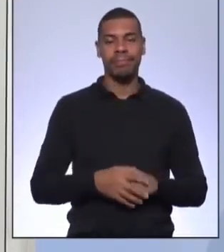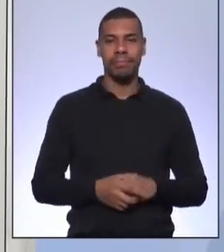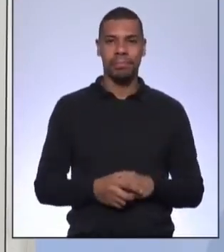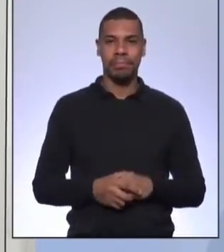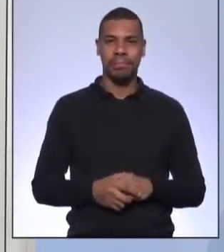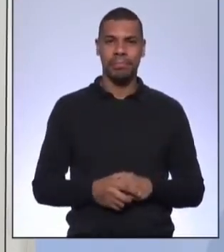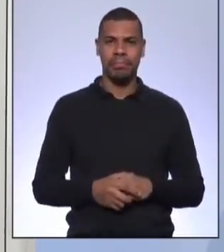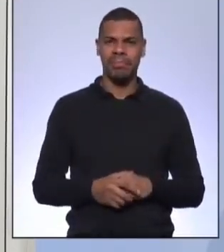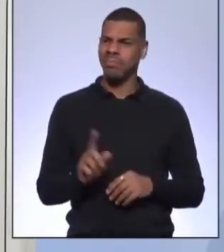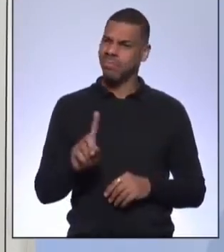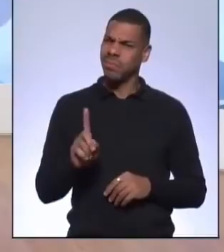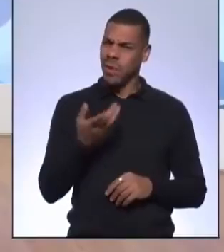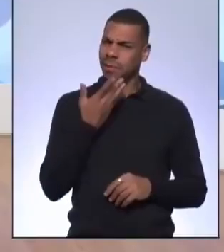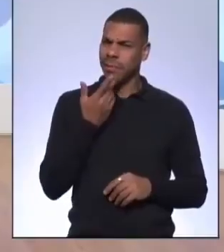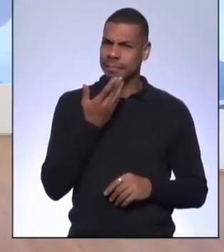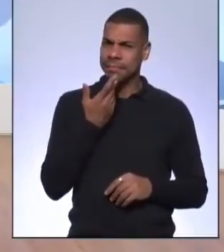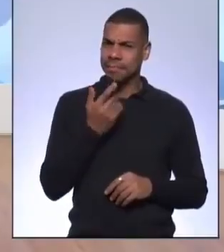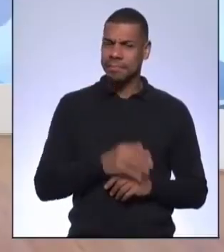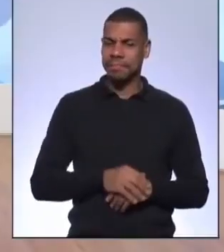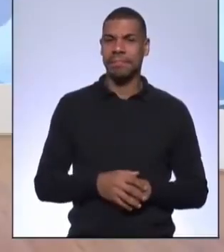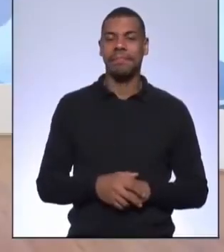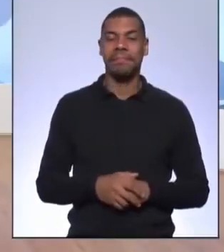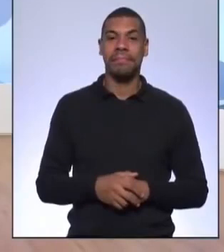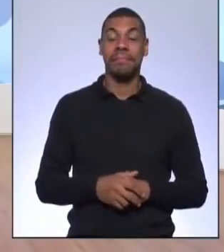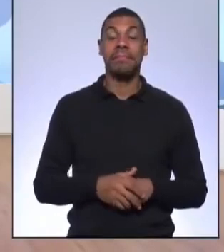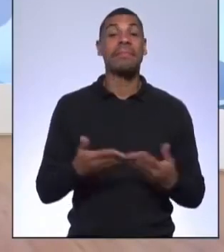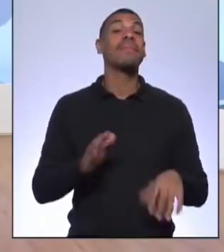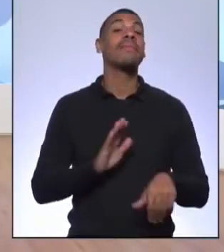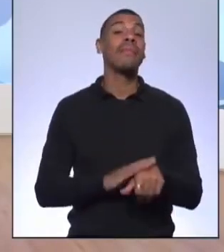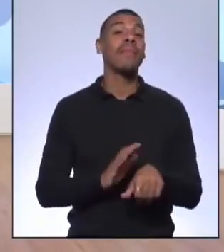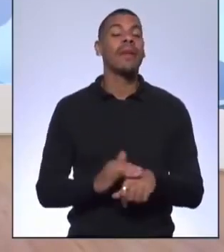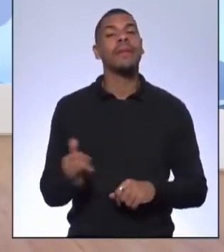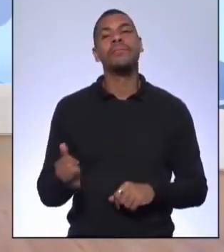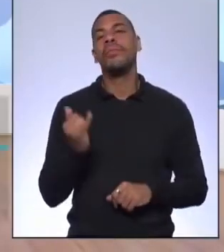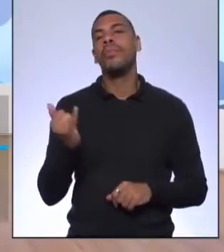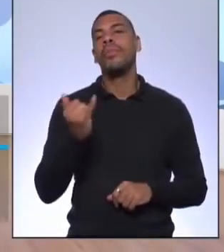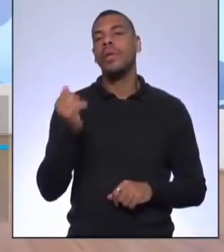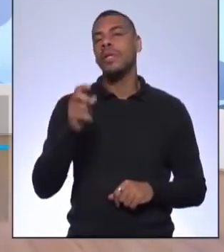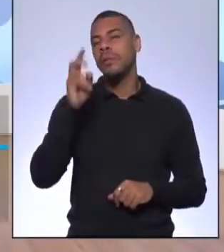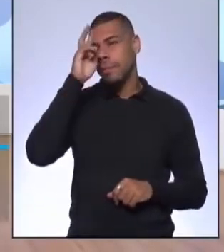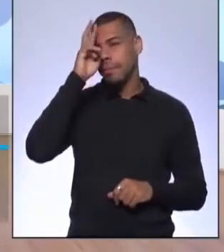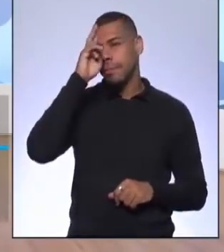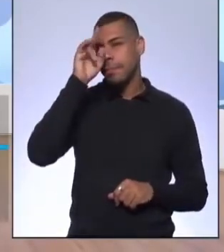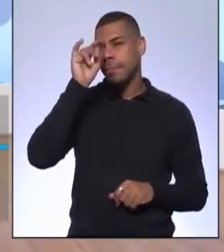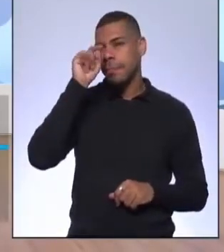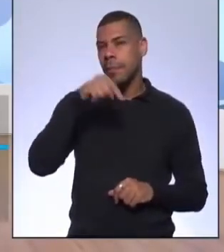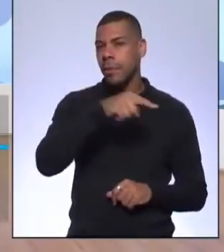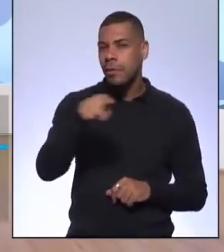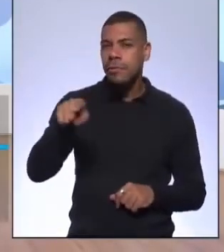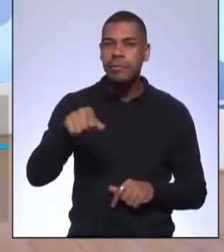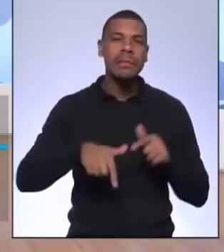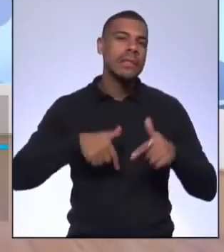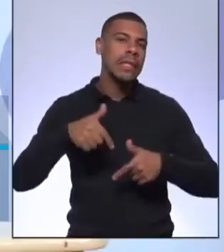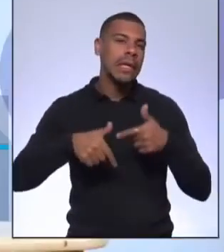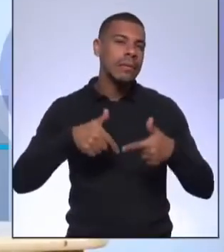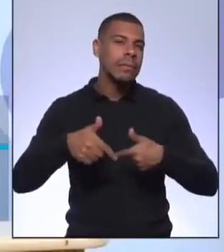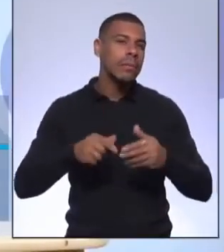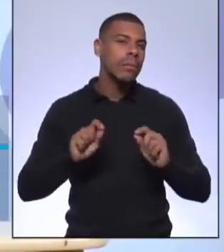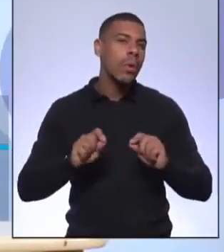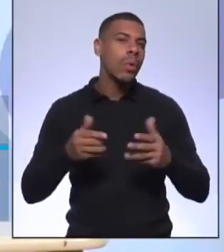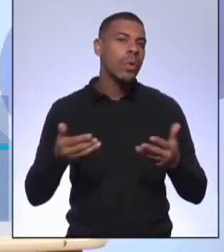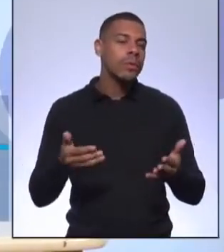feijão. Acho que nenhuma novidade, né, Jonas? Acredito que não. E isso é importante, né, Osmar? Principalmente para quem trabalha, né, nessa